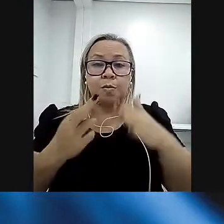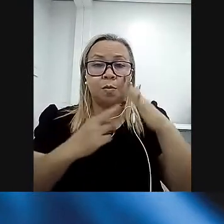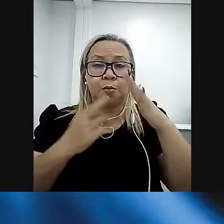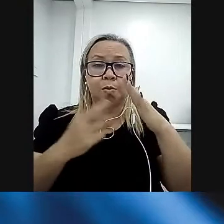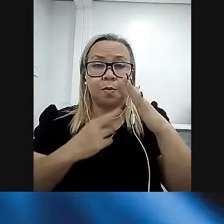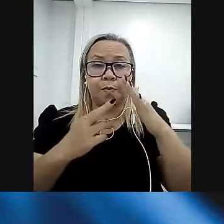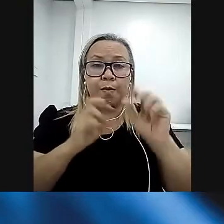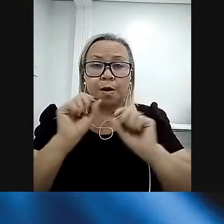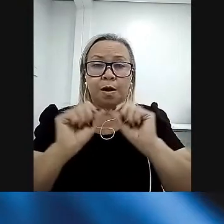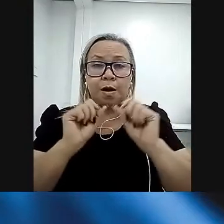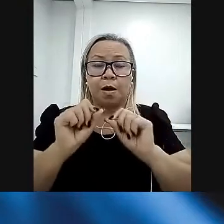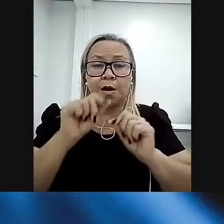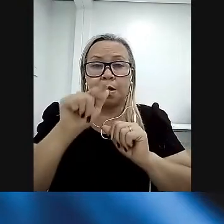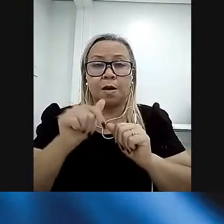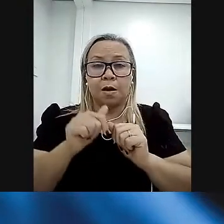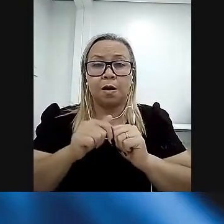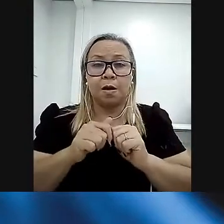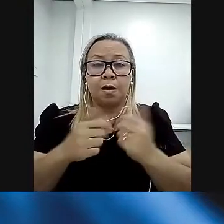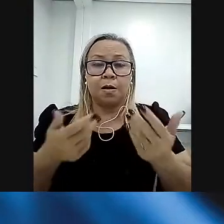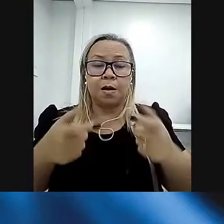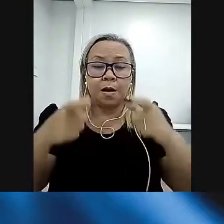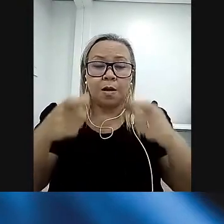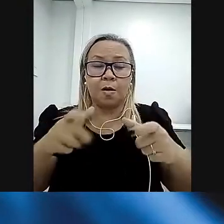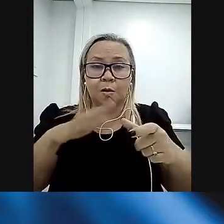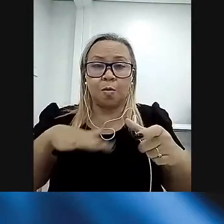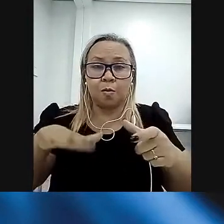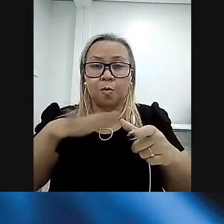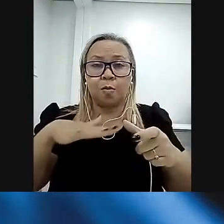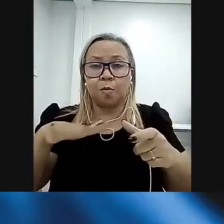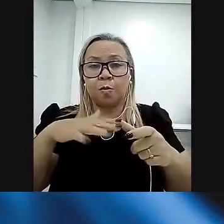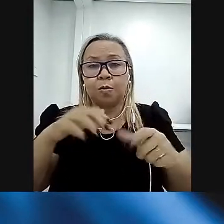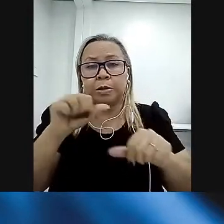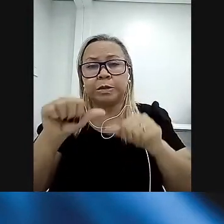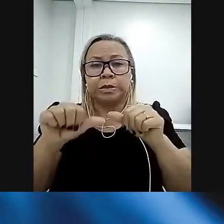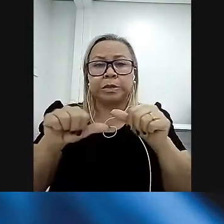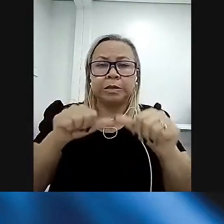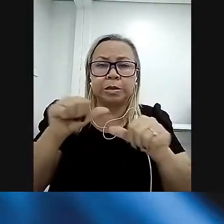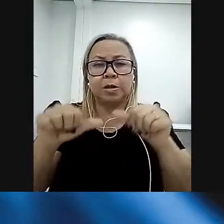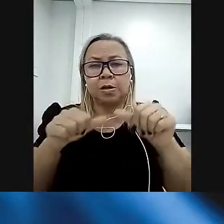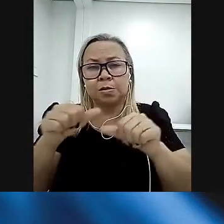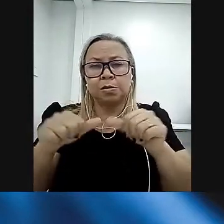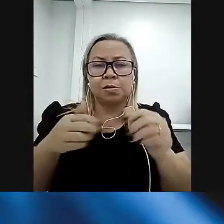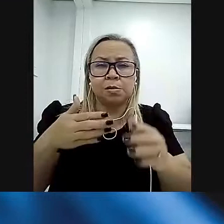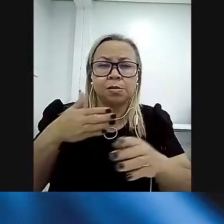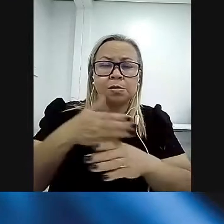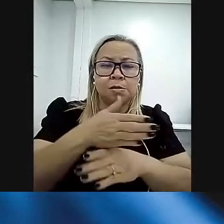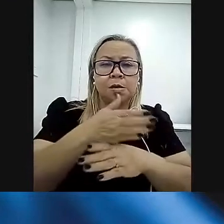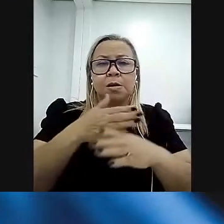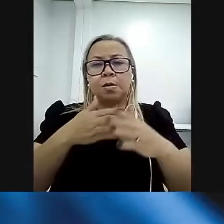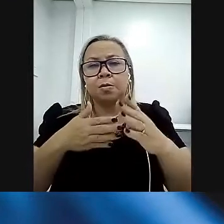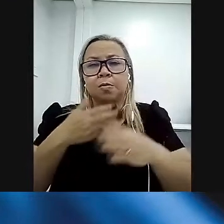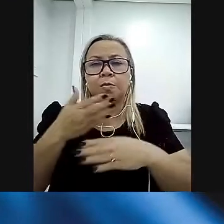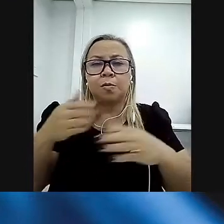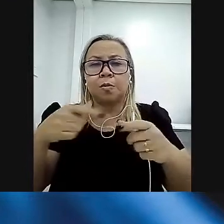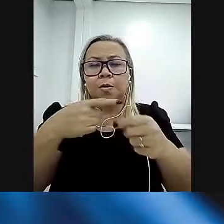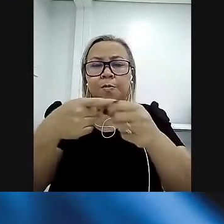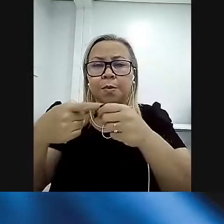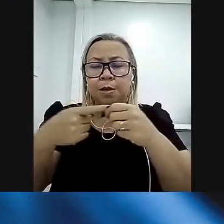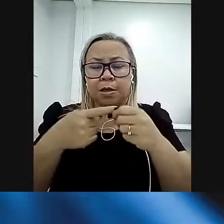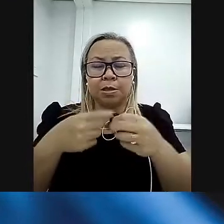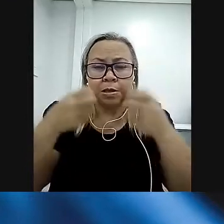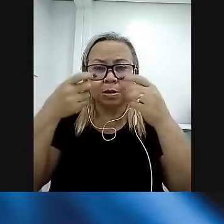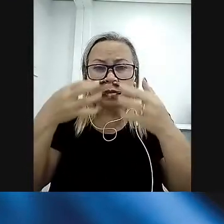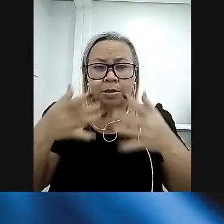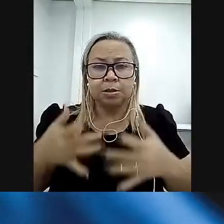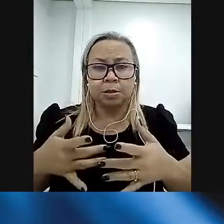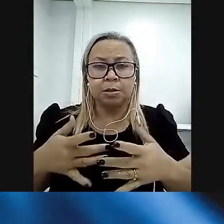é um espaço, um entroncamento da cidade, né, conforme ele mesmo explicou. Depois